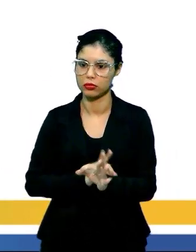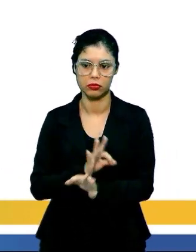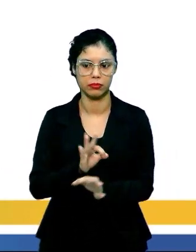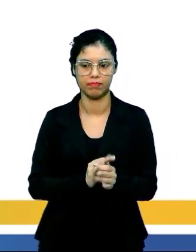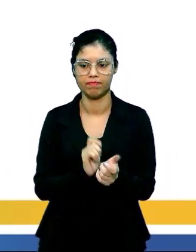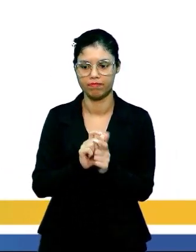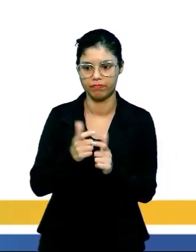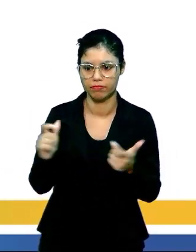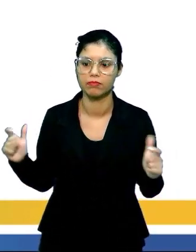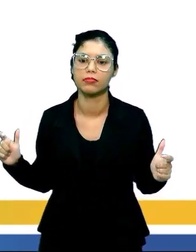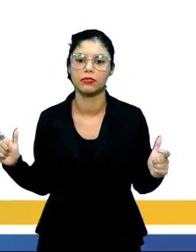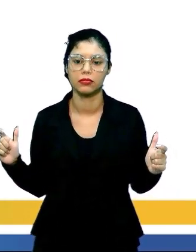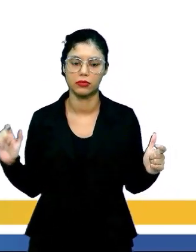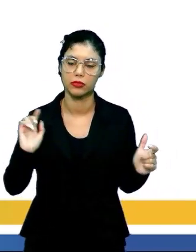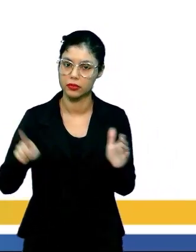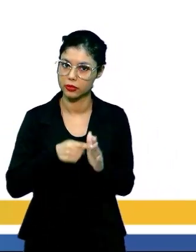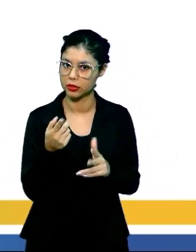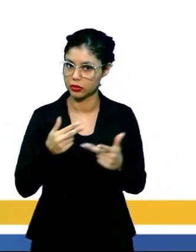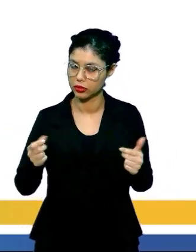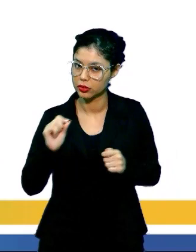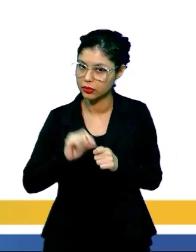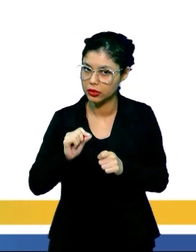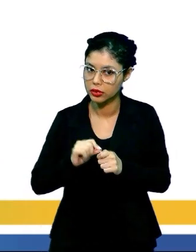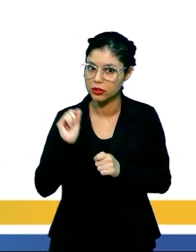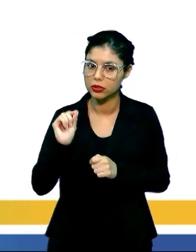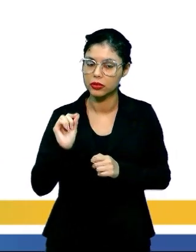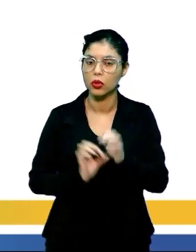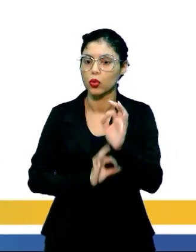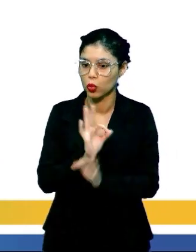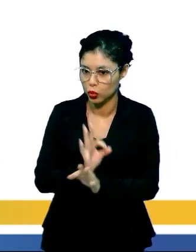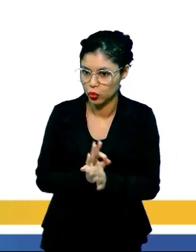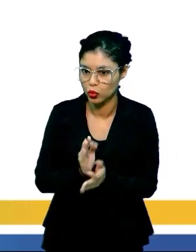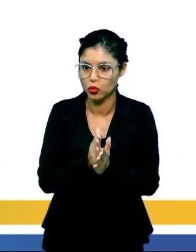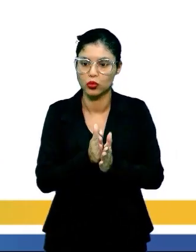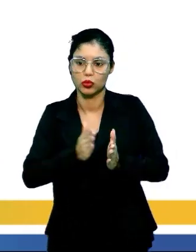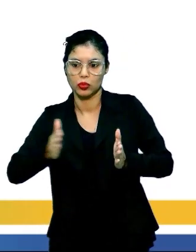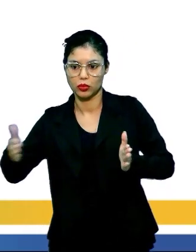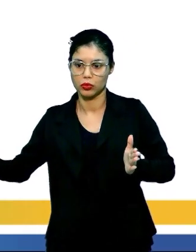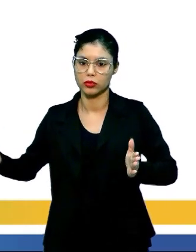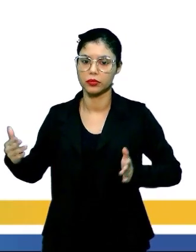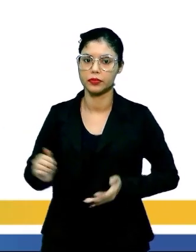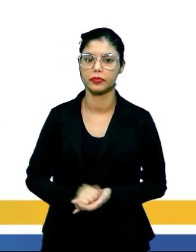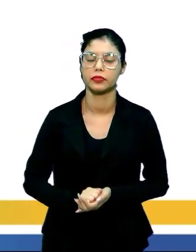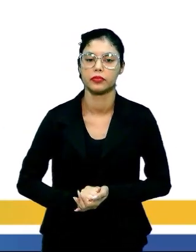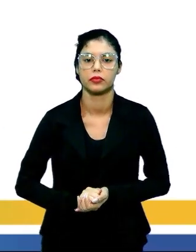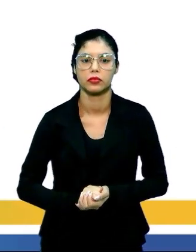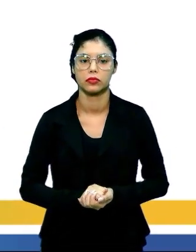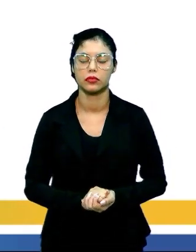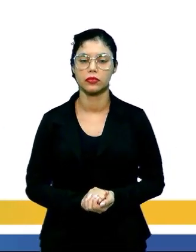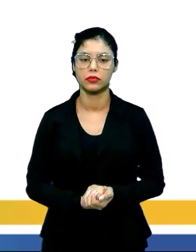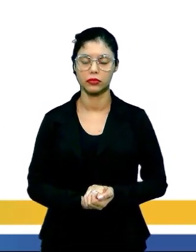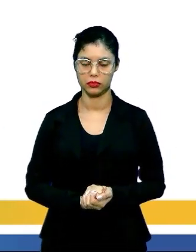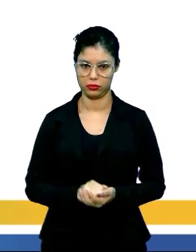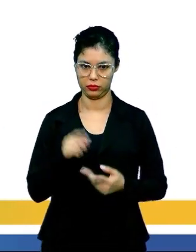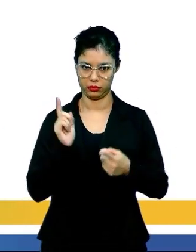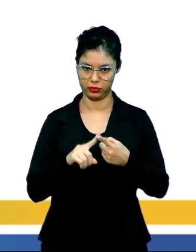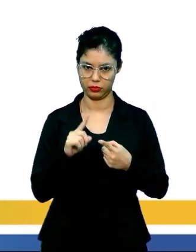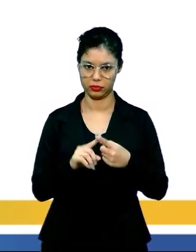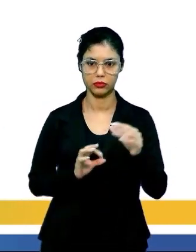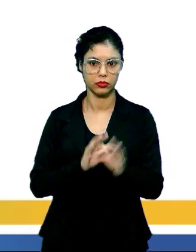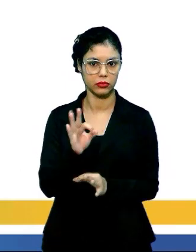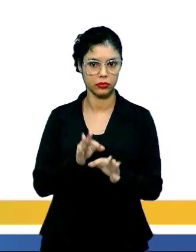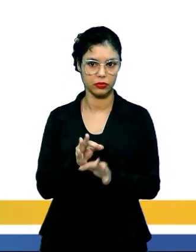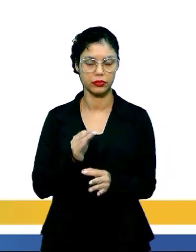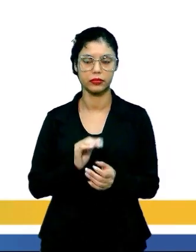organizadas em ordem crescente. Então, qual é a primeira coisa que a gente vai fazer? Ordenar, para que você compreenda. Então, primeiro,